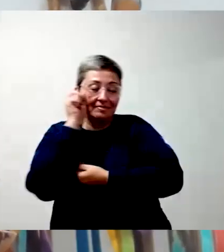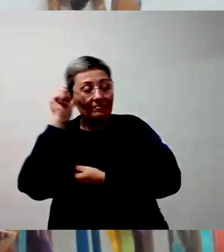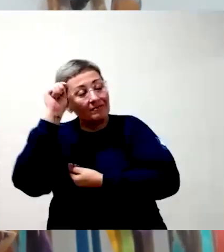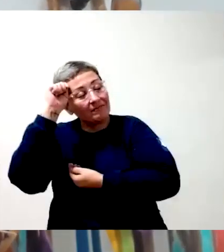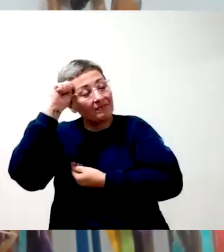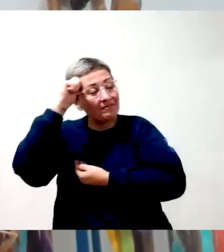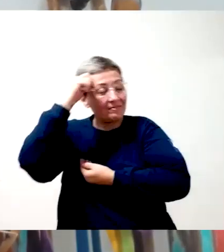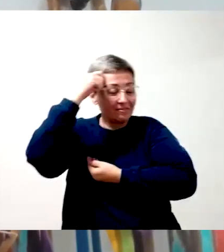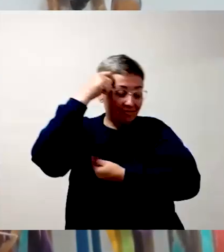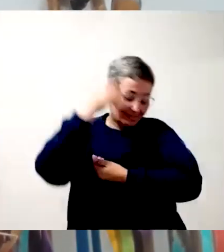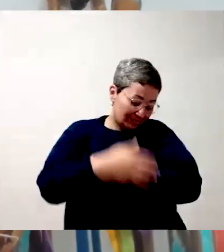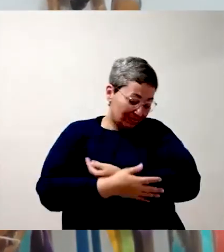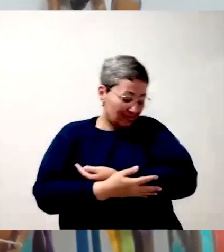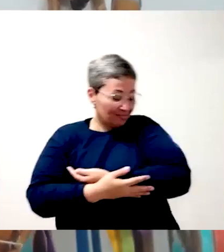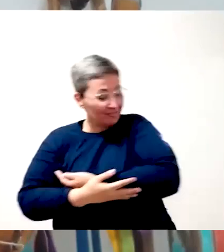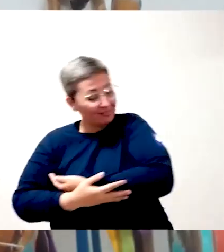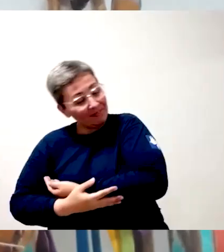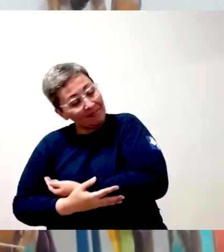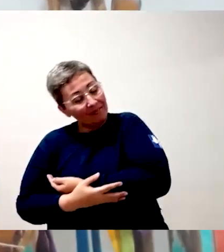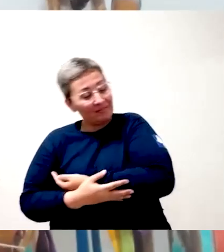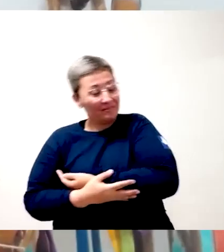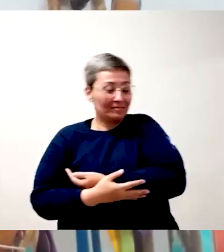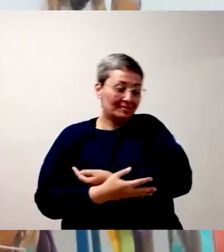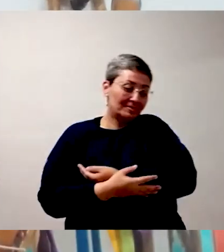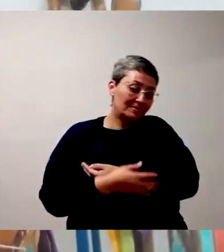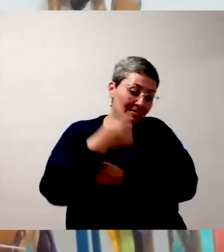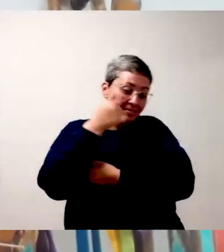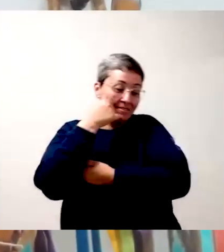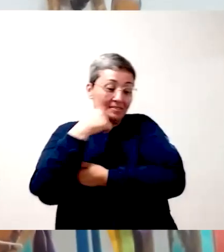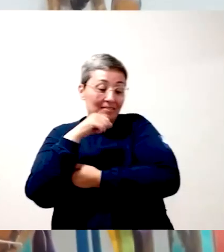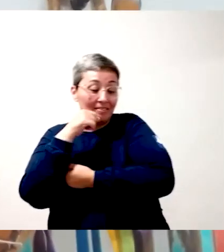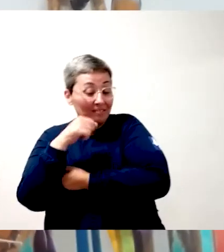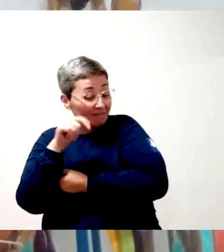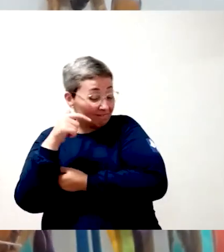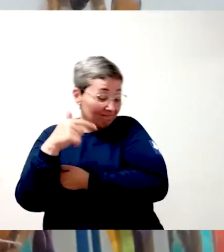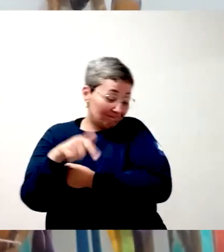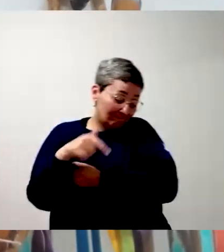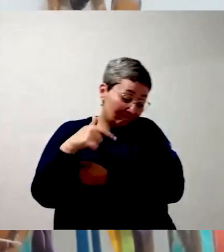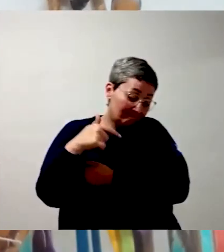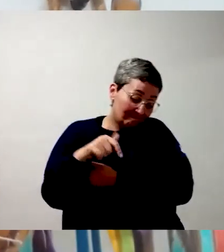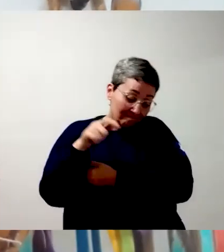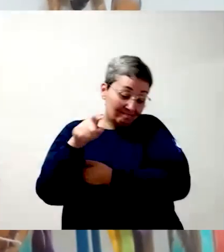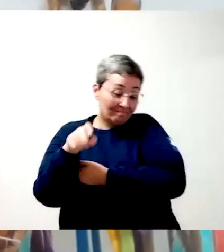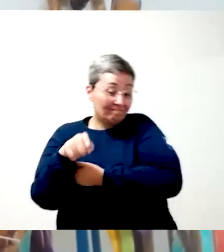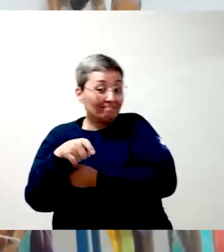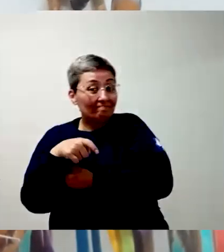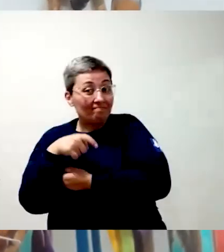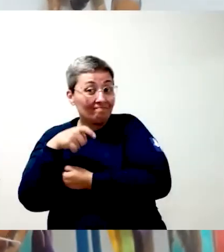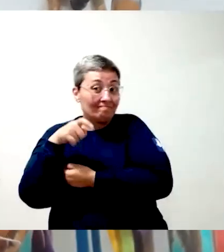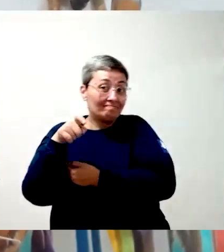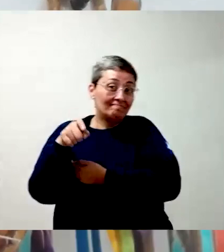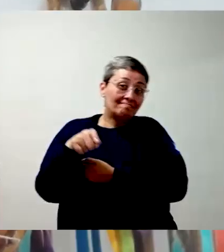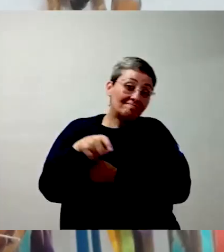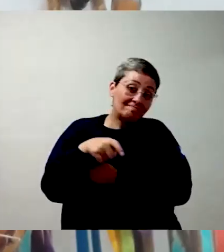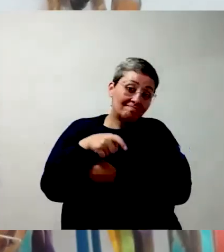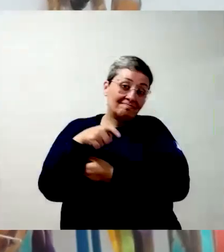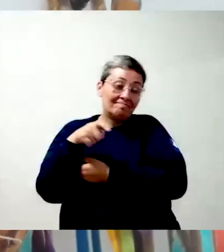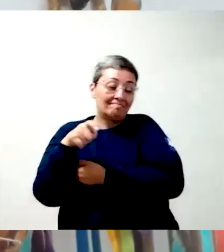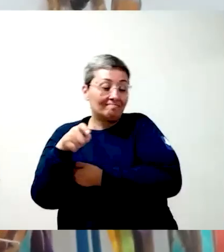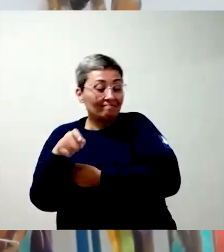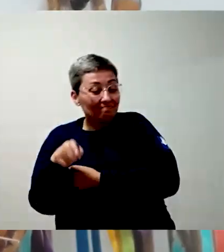Duerme, duerme, negrito, que tu mamá está en el campo,